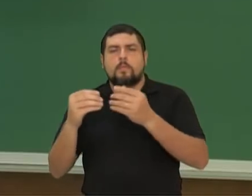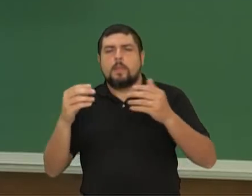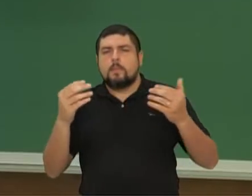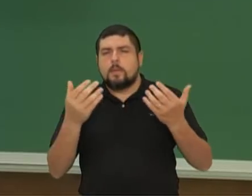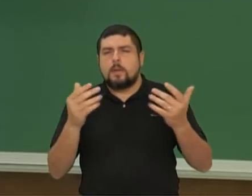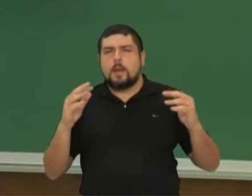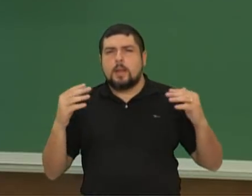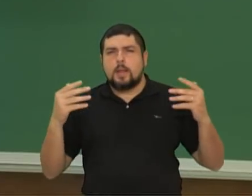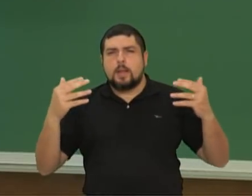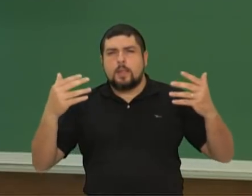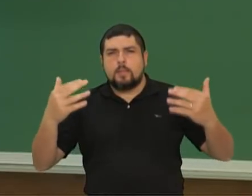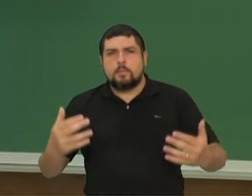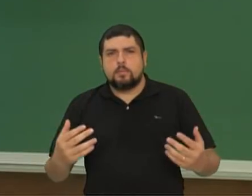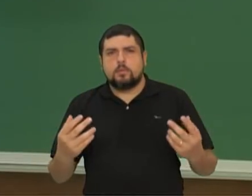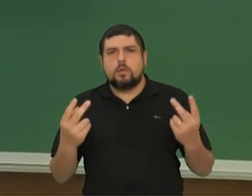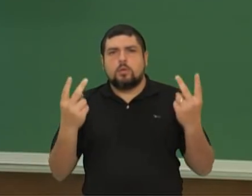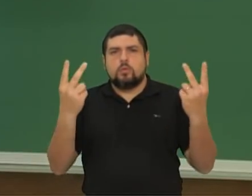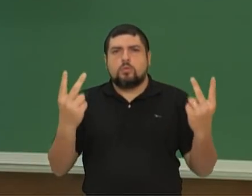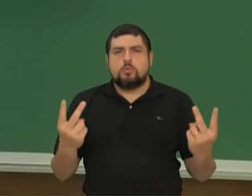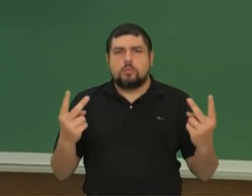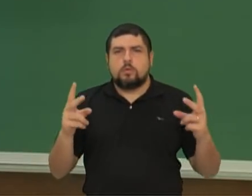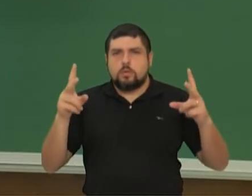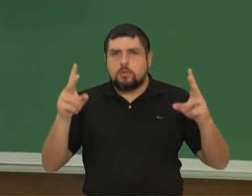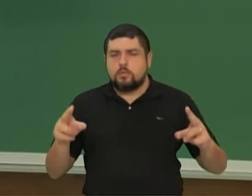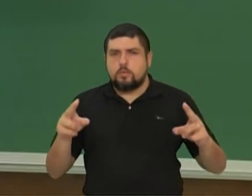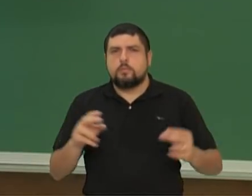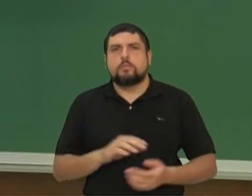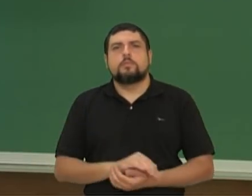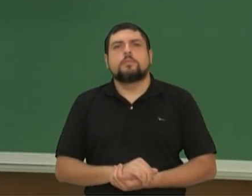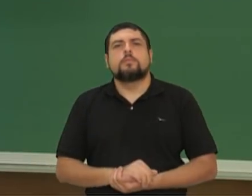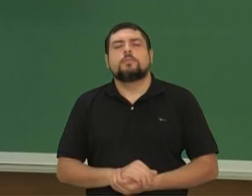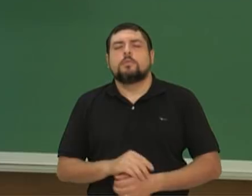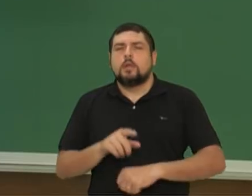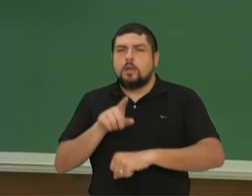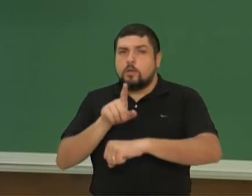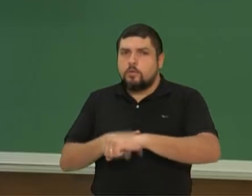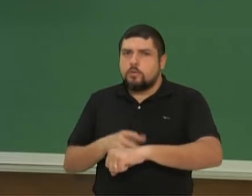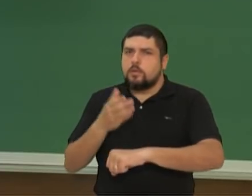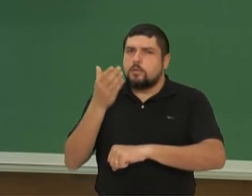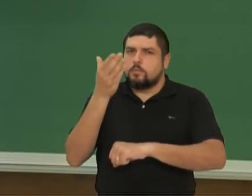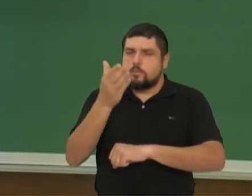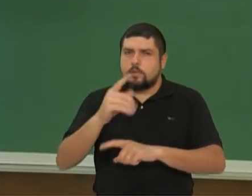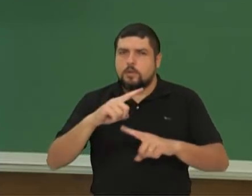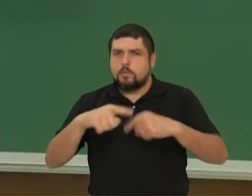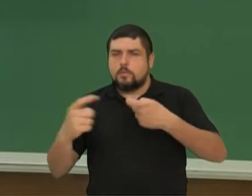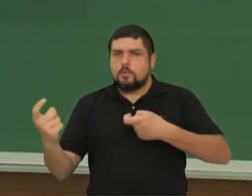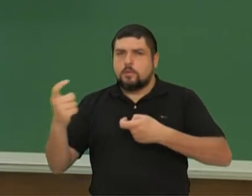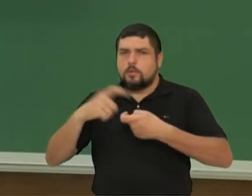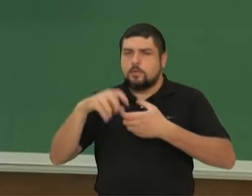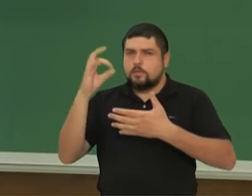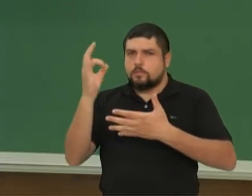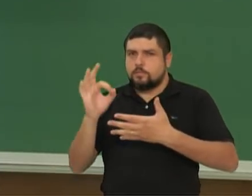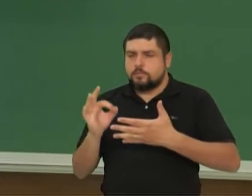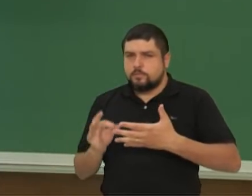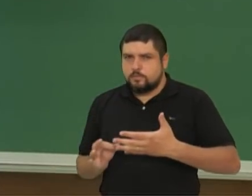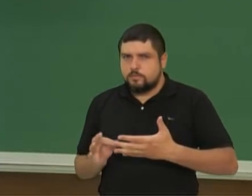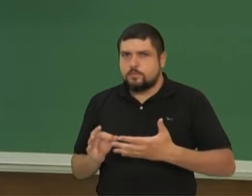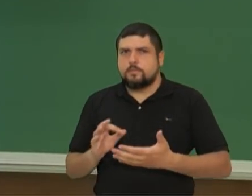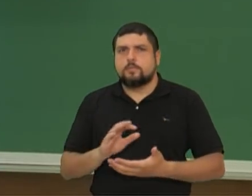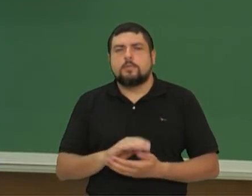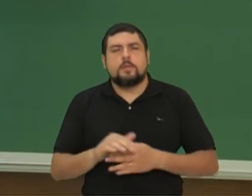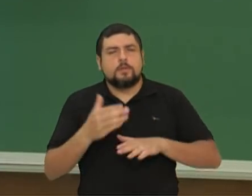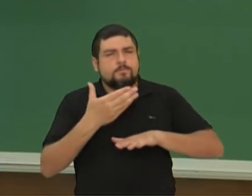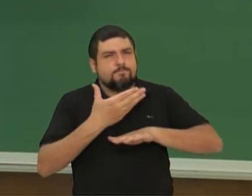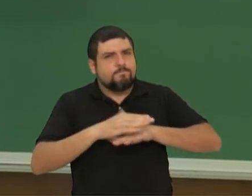chegar a bases iguais. Certo? Então, uns minutinhos para você fazer e a gente já volta com a solução desse